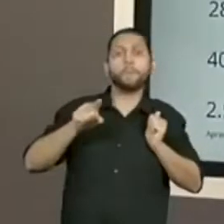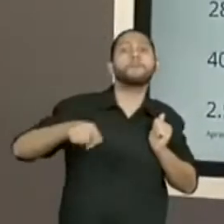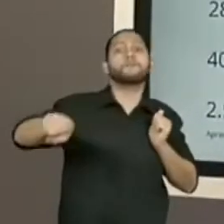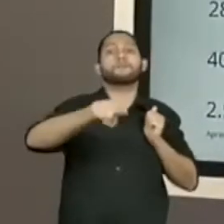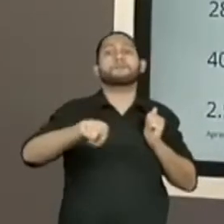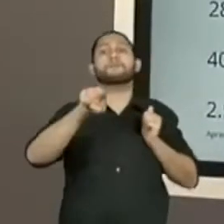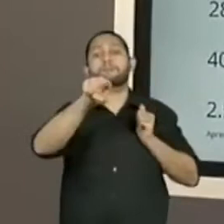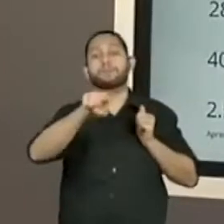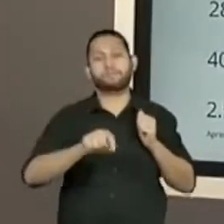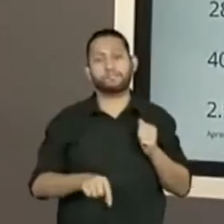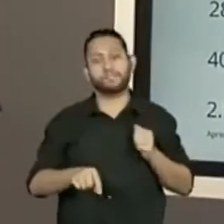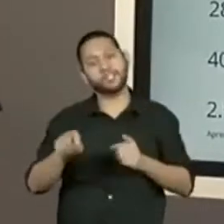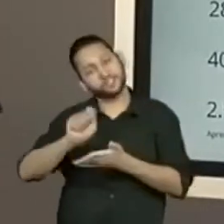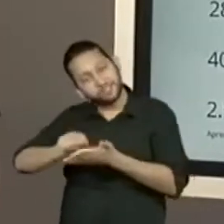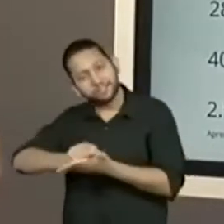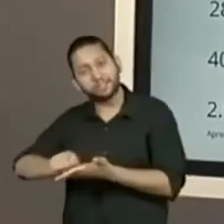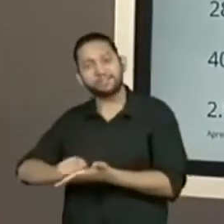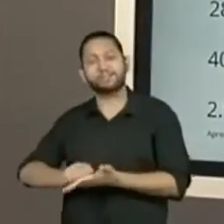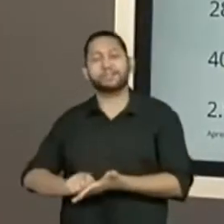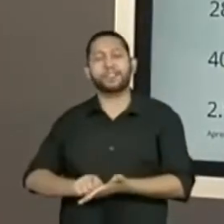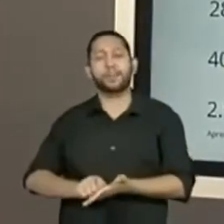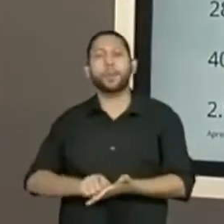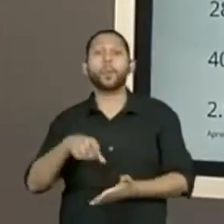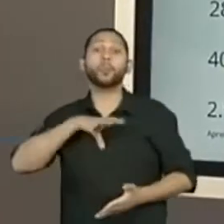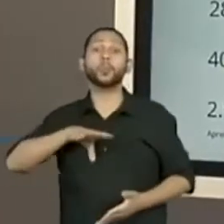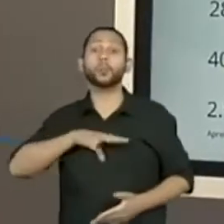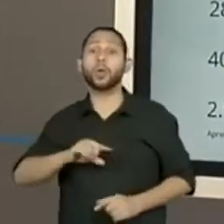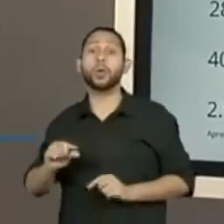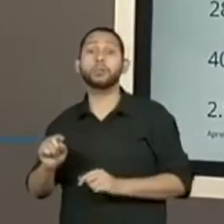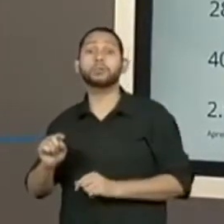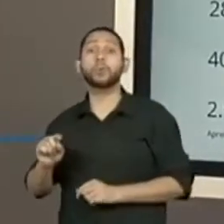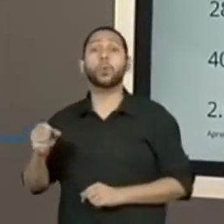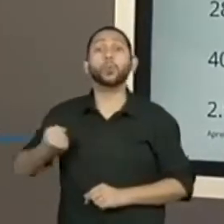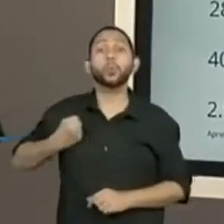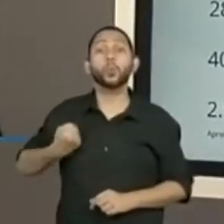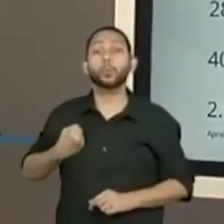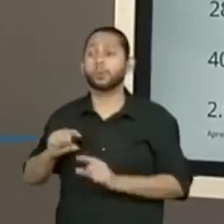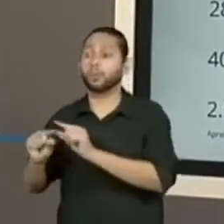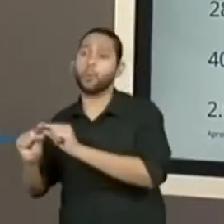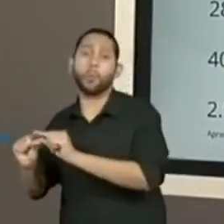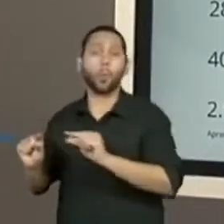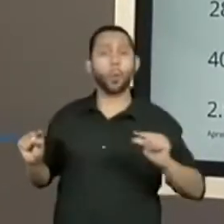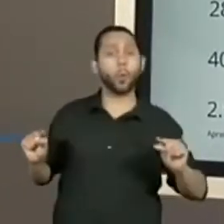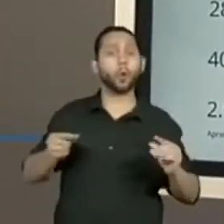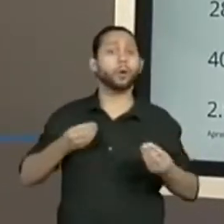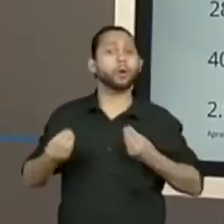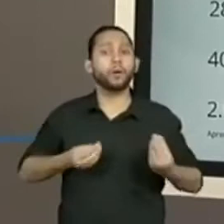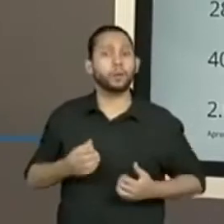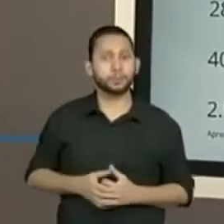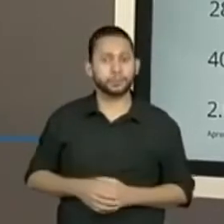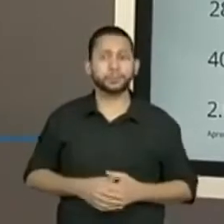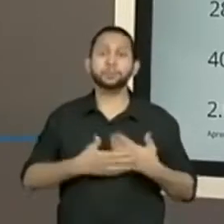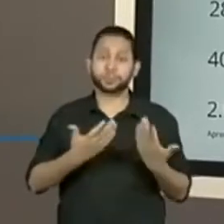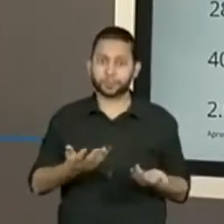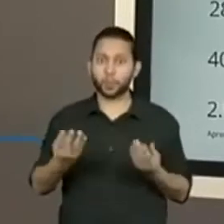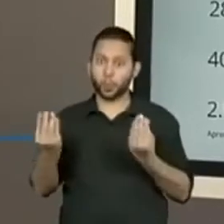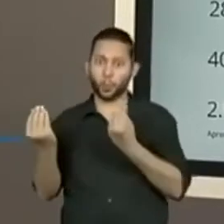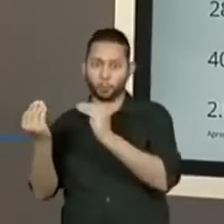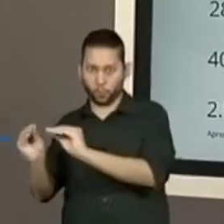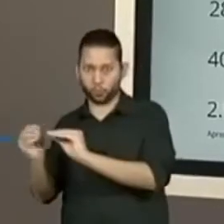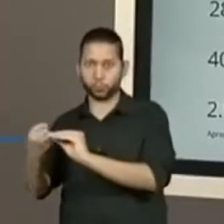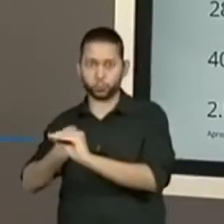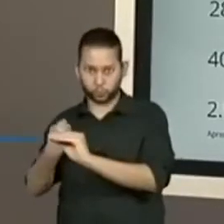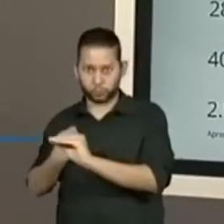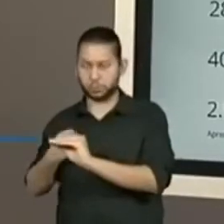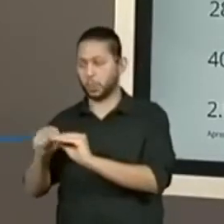ano. E aquele que tem o material no material, aquele que não tem o material, então agora utiliza o caderno. Coloca o número e já escreve